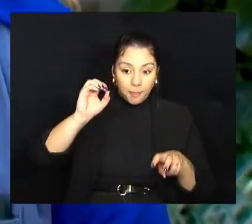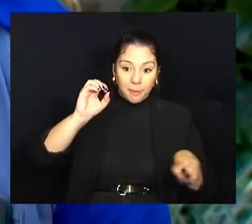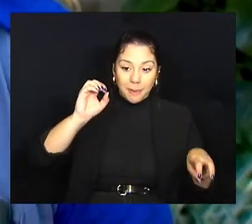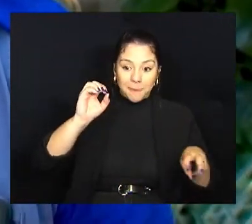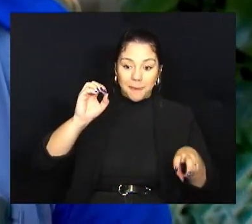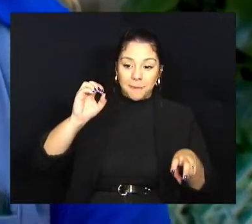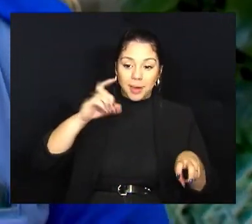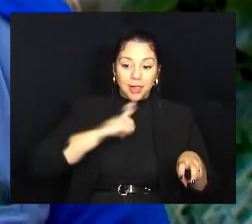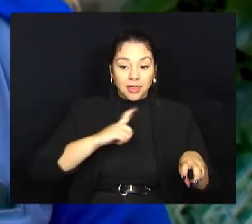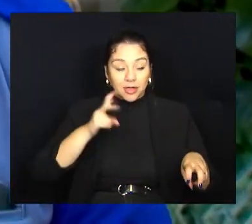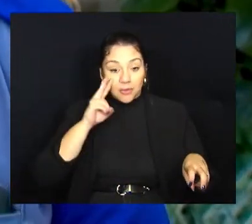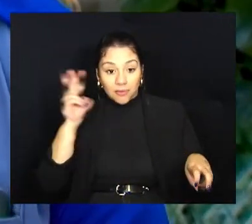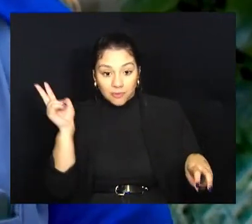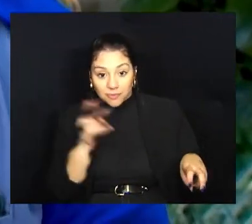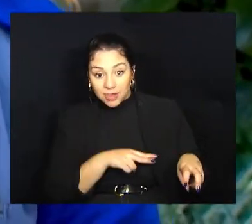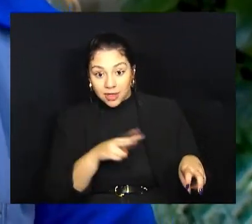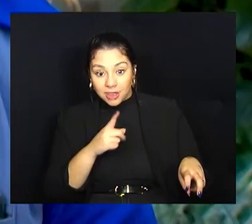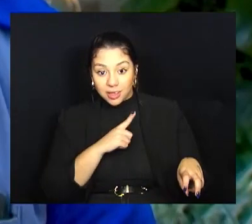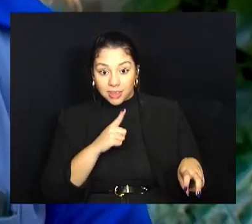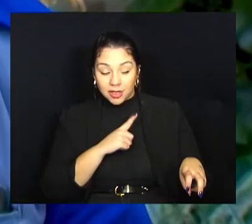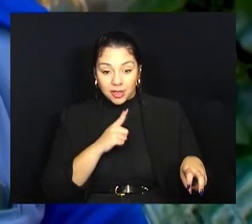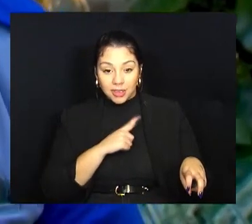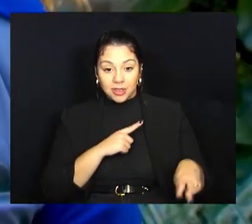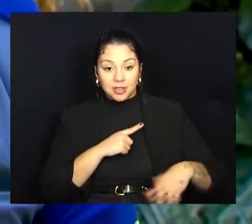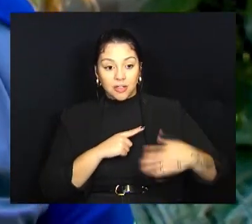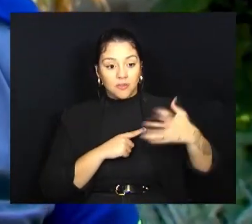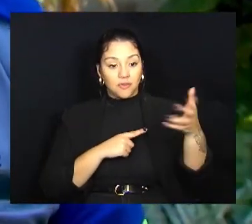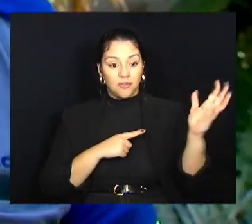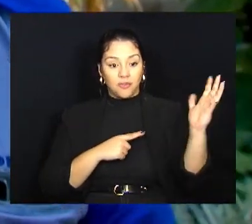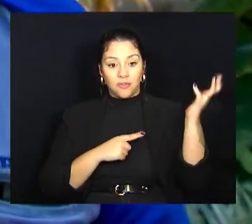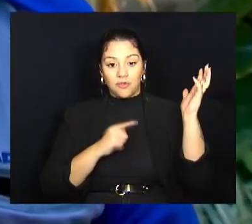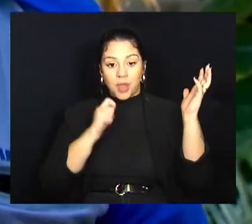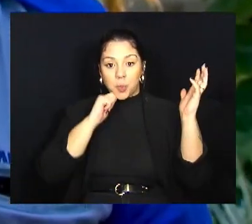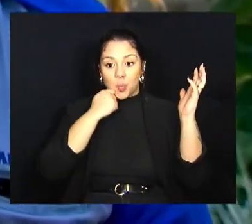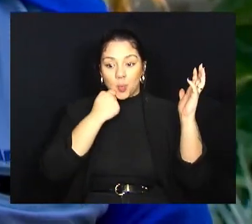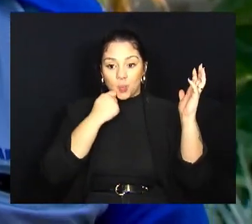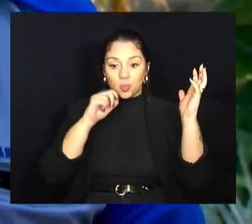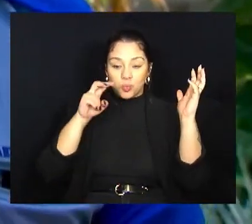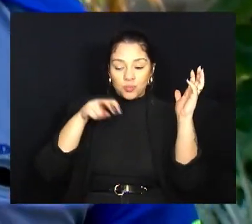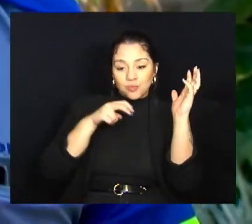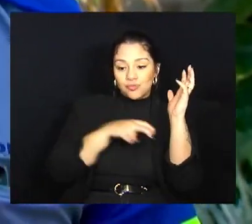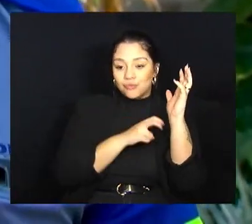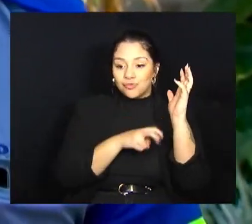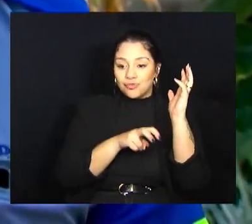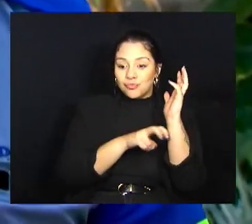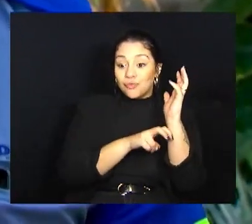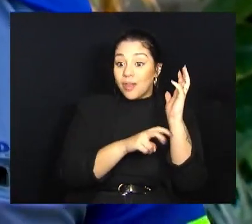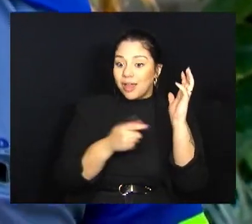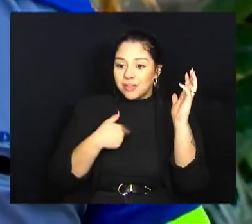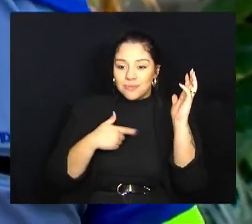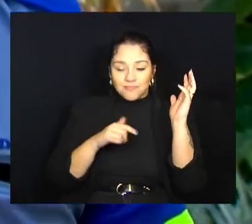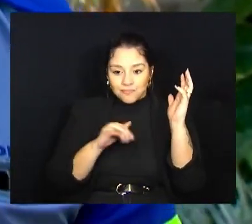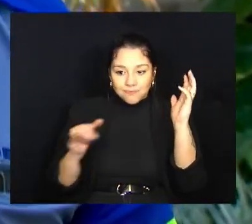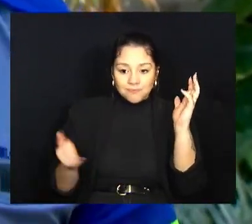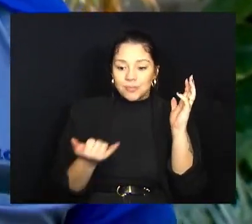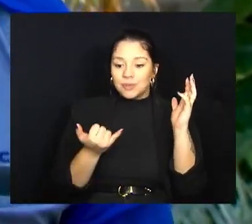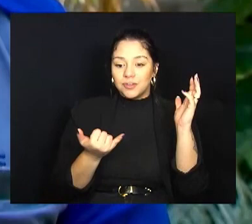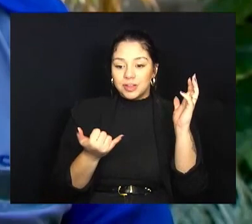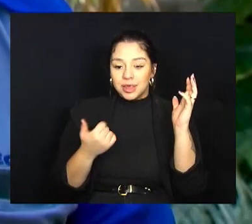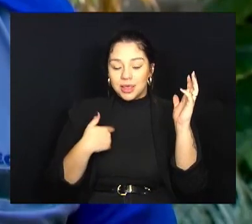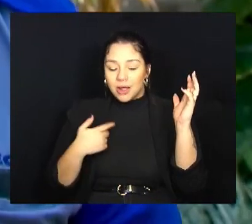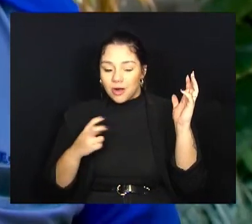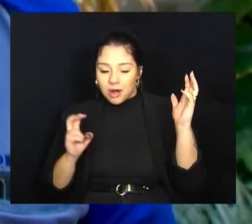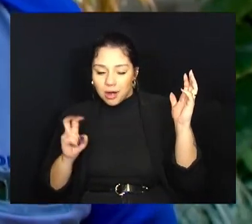naquela posição que ele fez do pé de limão, onde ele foi fotografado como refúgio, eu não pude perder a oportunidade. Quando eu me